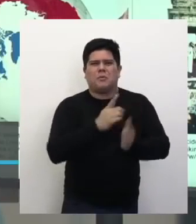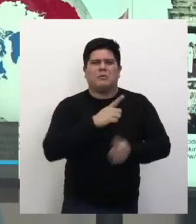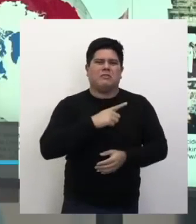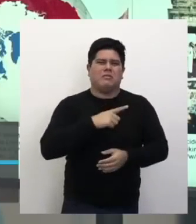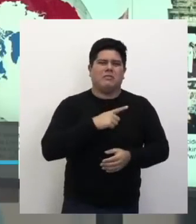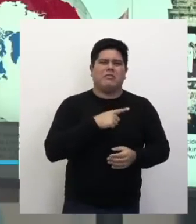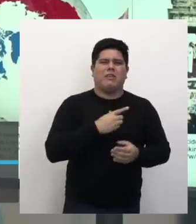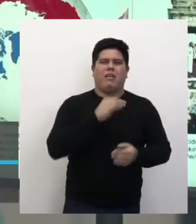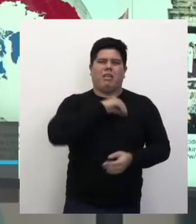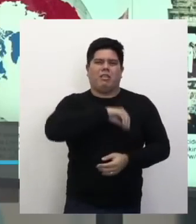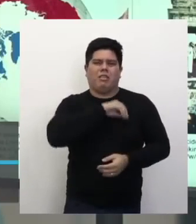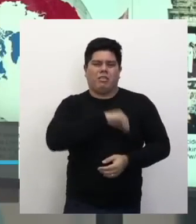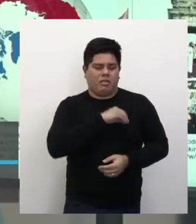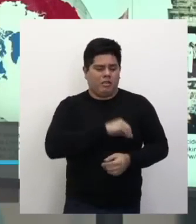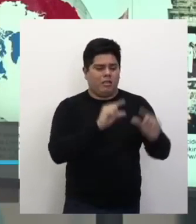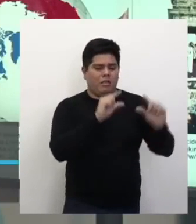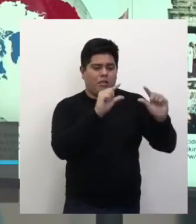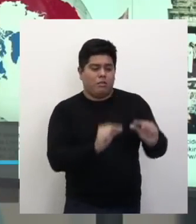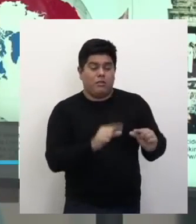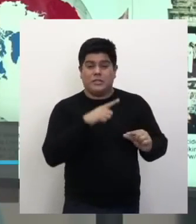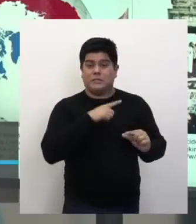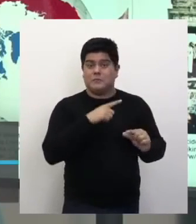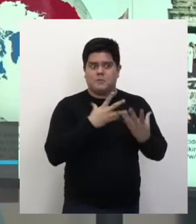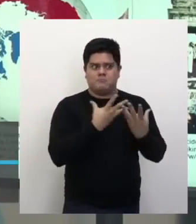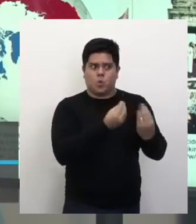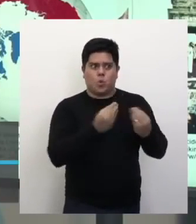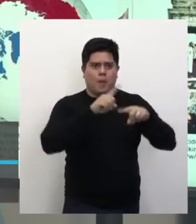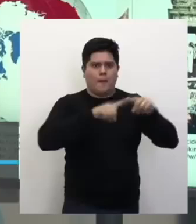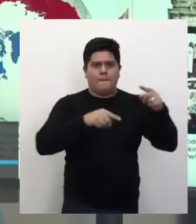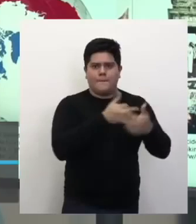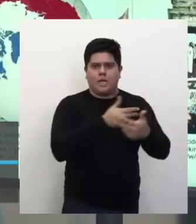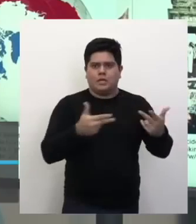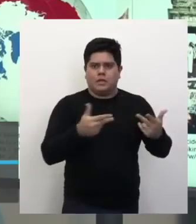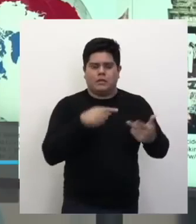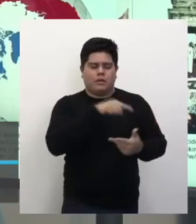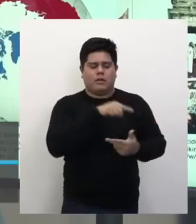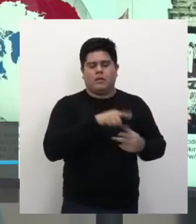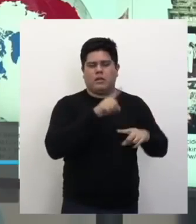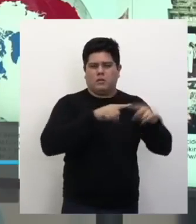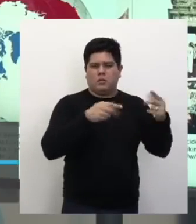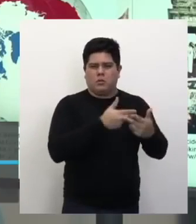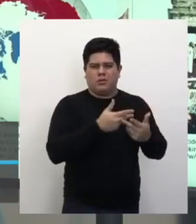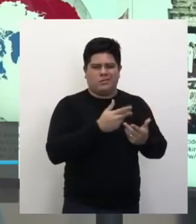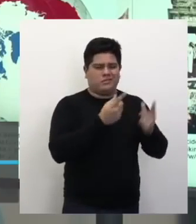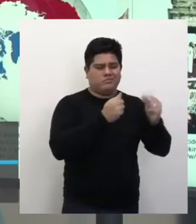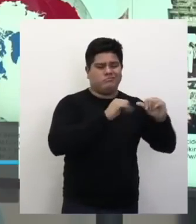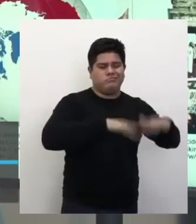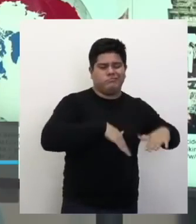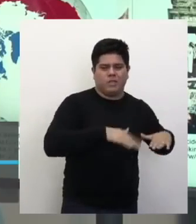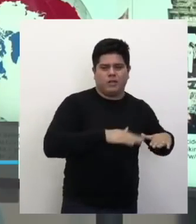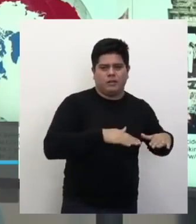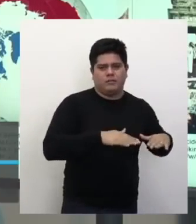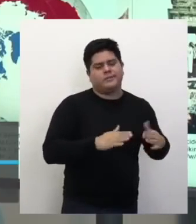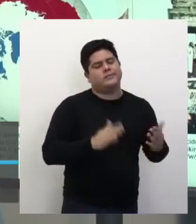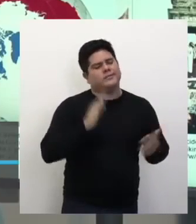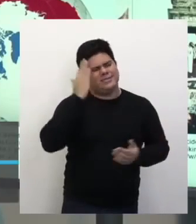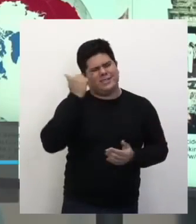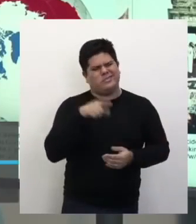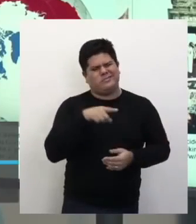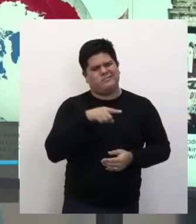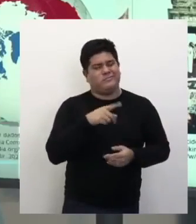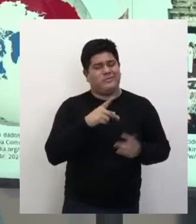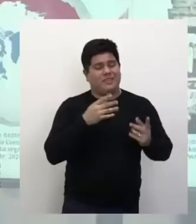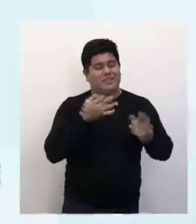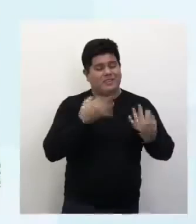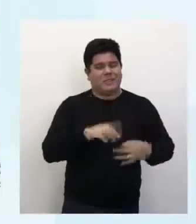uma farta matéria-prima, que faz com que os produtos sejam mais baratos, o que a gente sabe não é bem assim que acontece, tá certo? Bom,